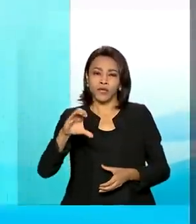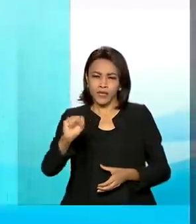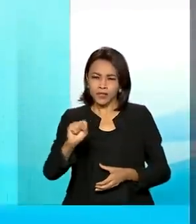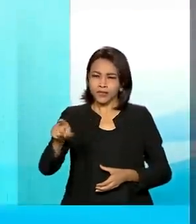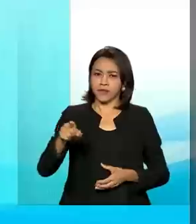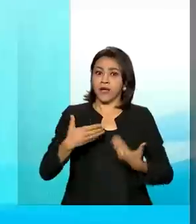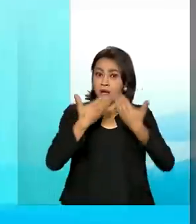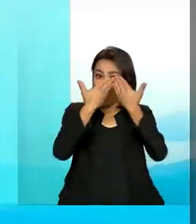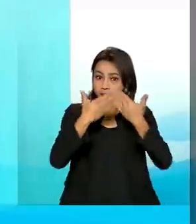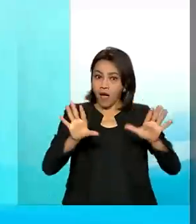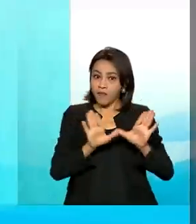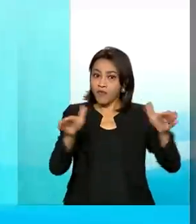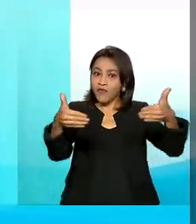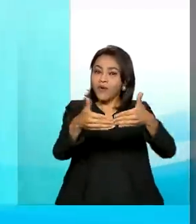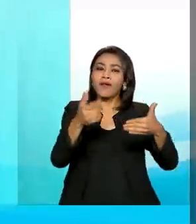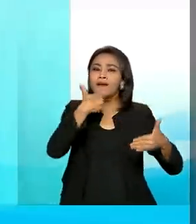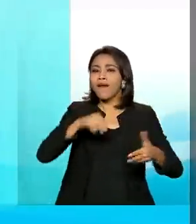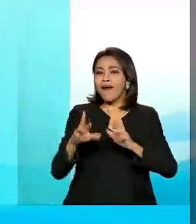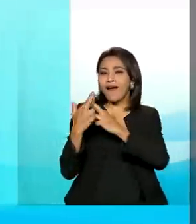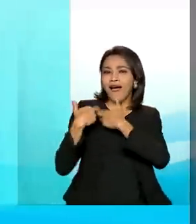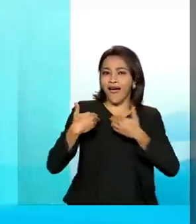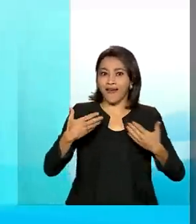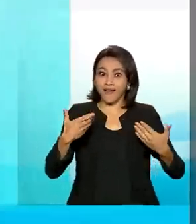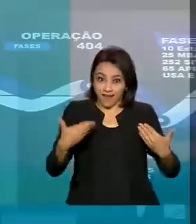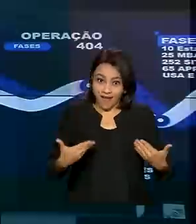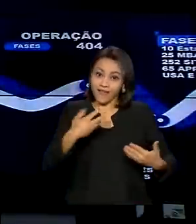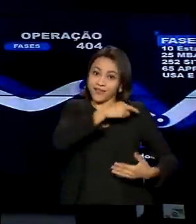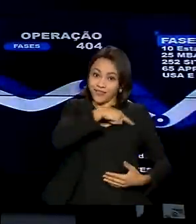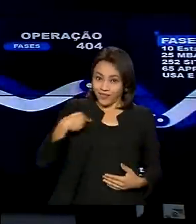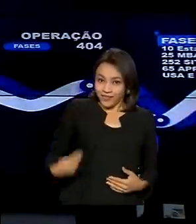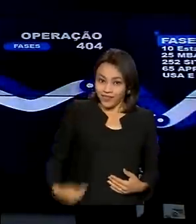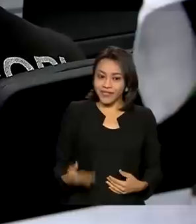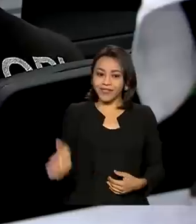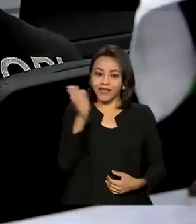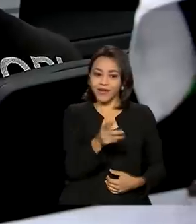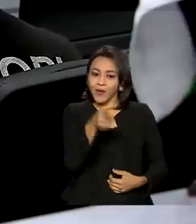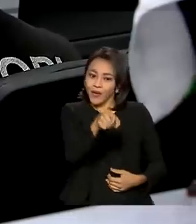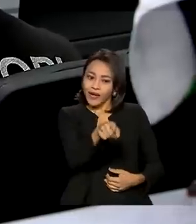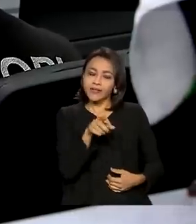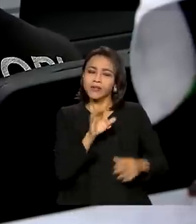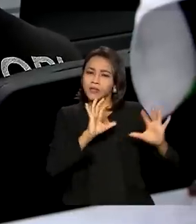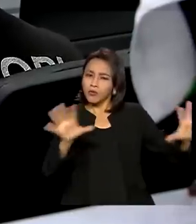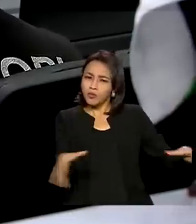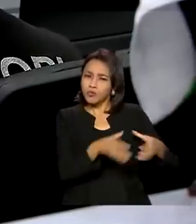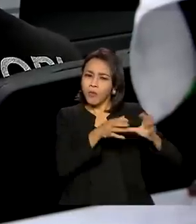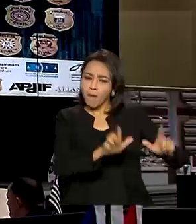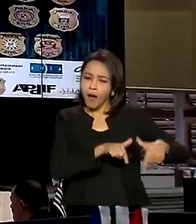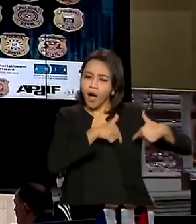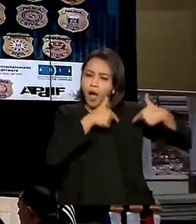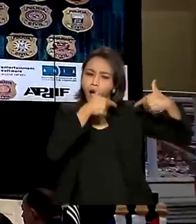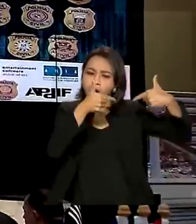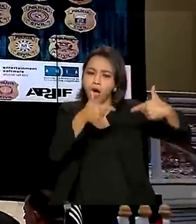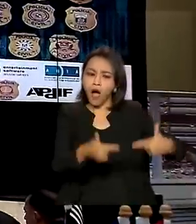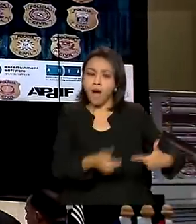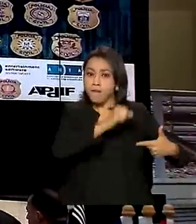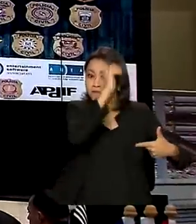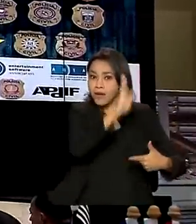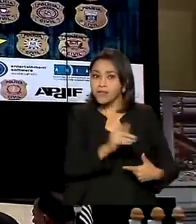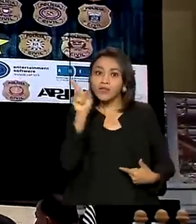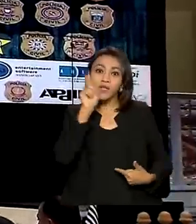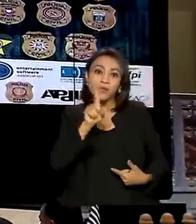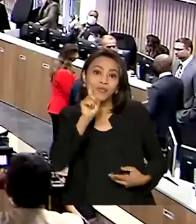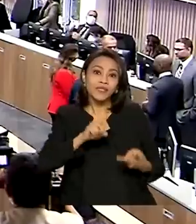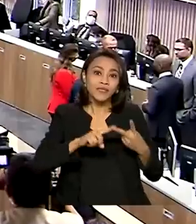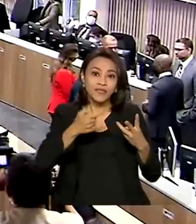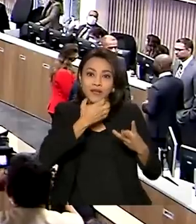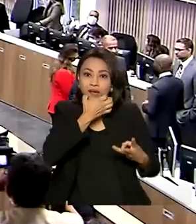evento presidido este ano pela China operação 404 força-tarefa UniBrasil Estados Unidos